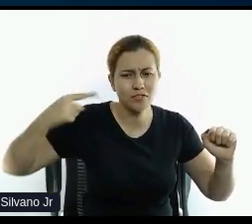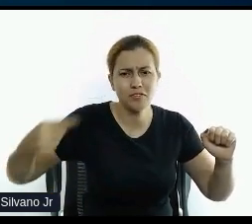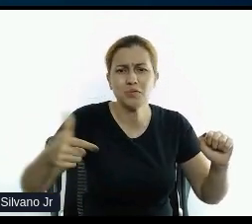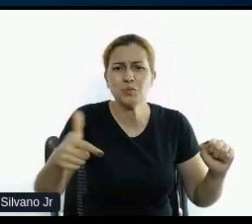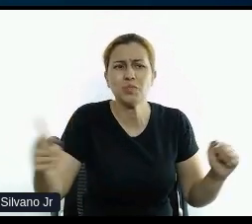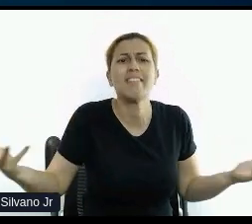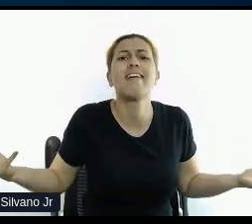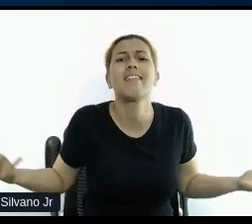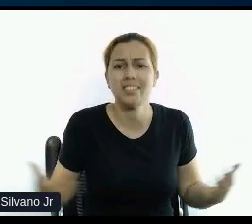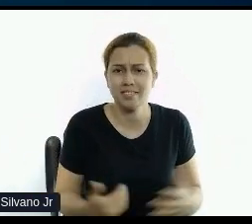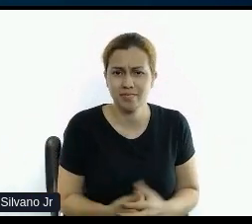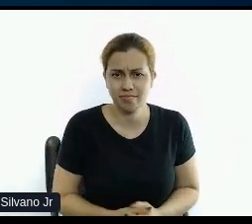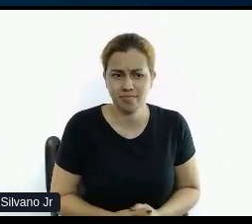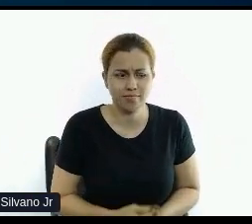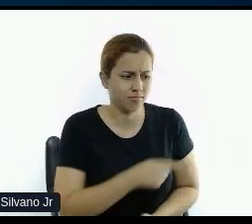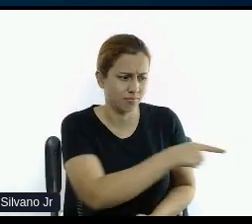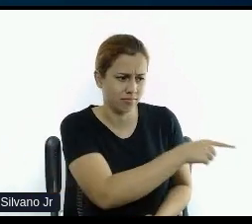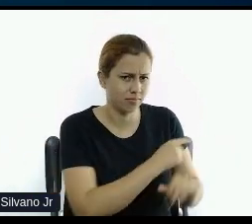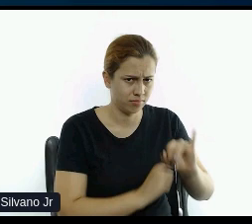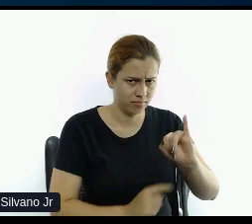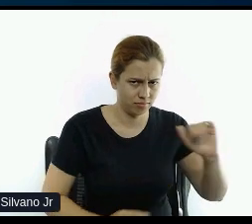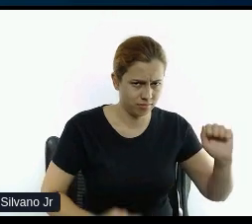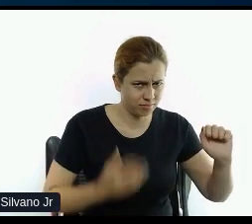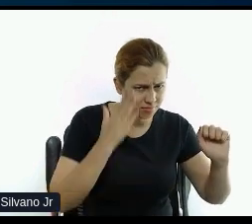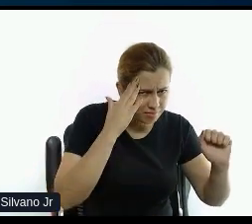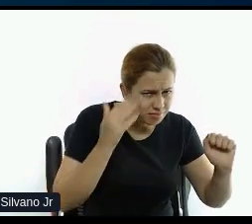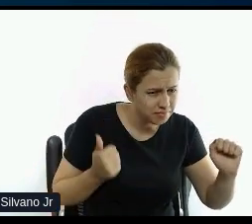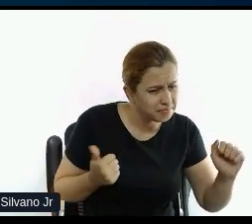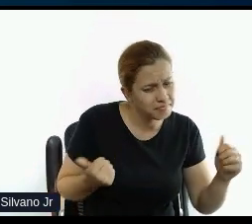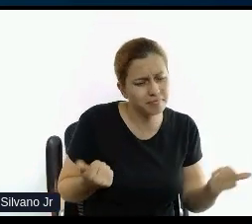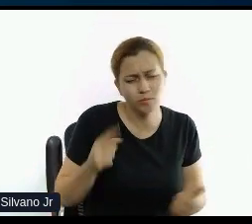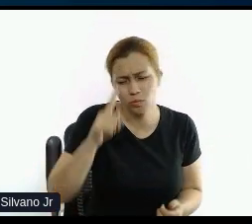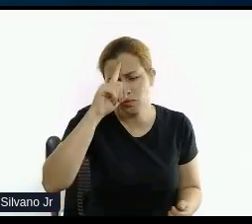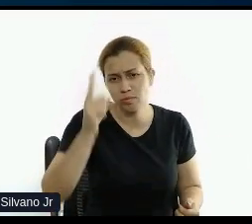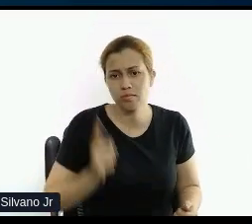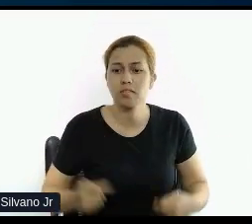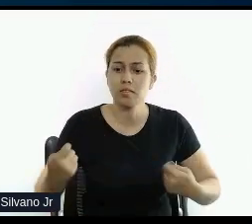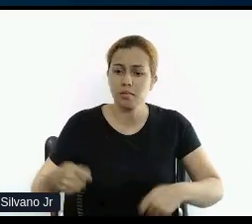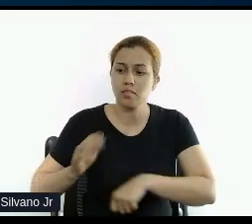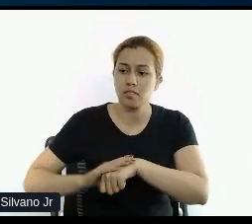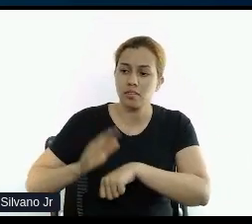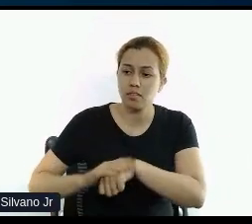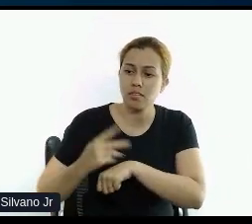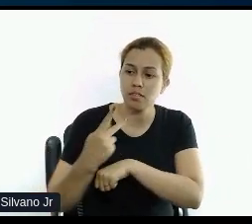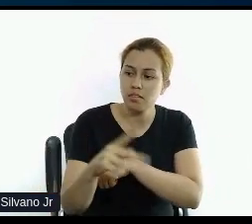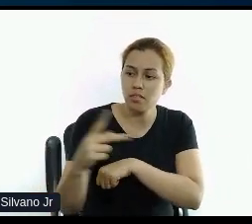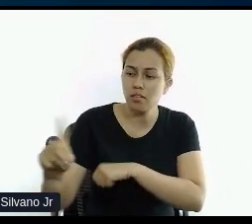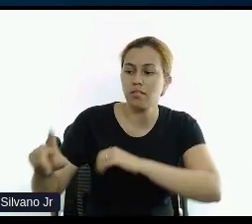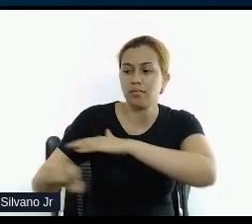desse processo de mudar culturas organizacionais, mudar processos de desenvolvimento de